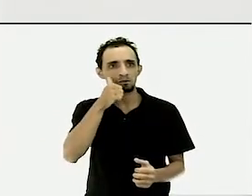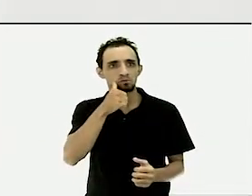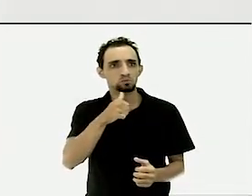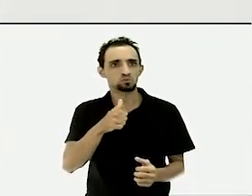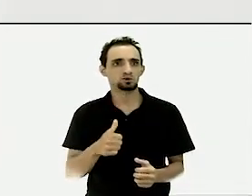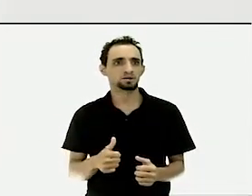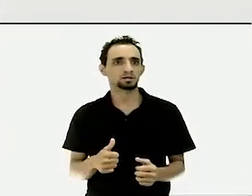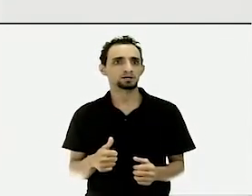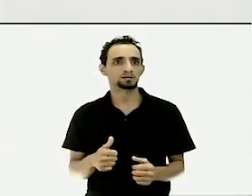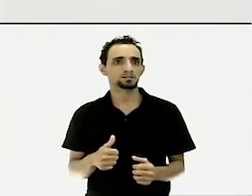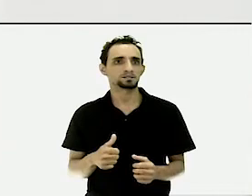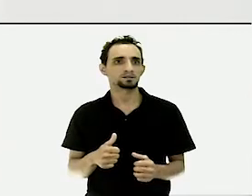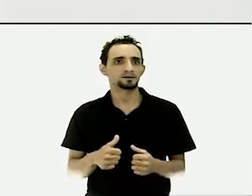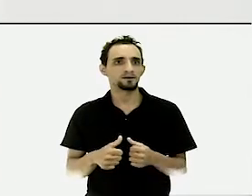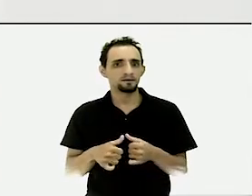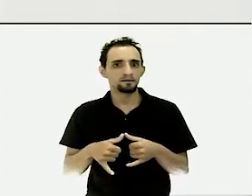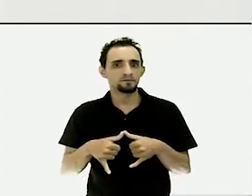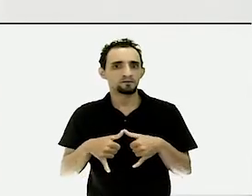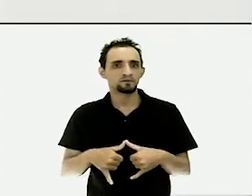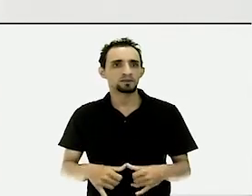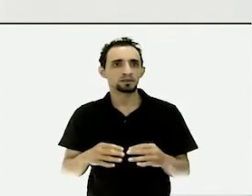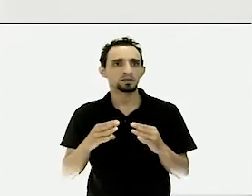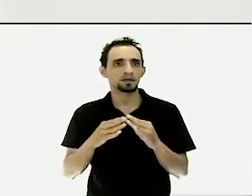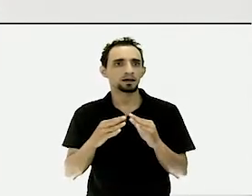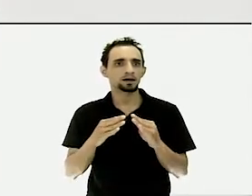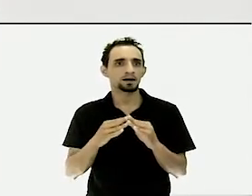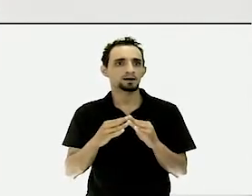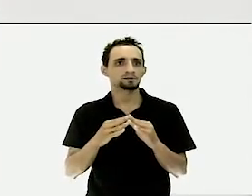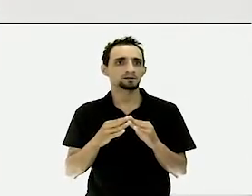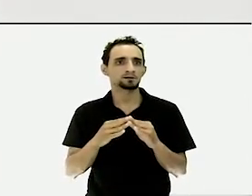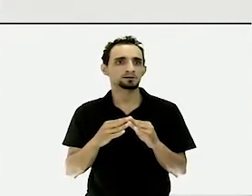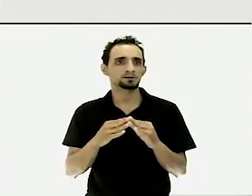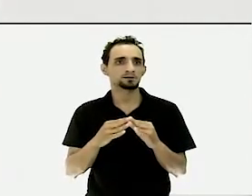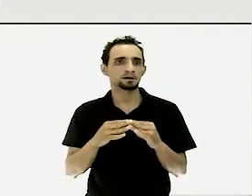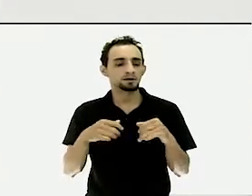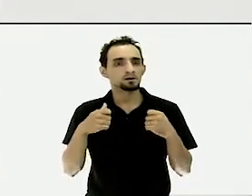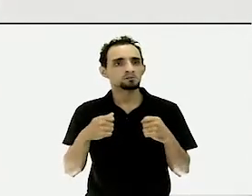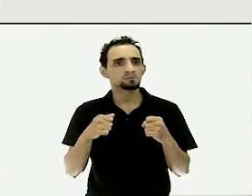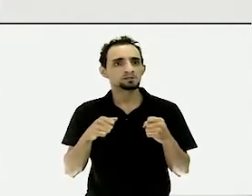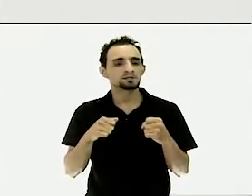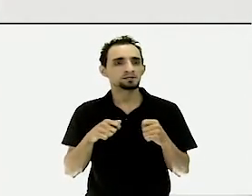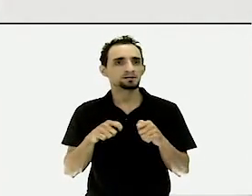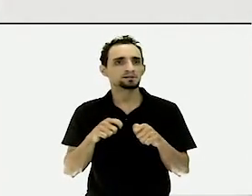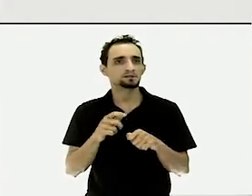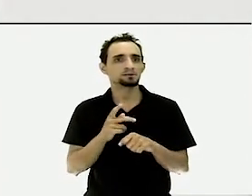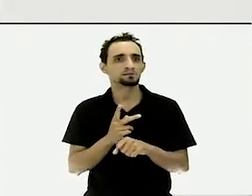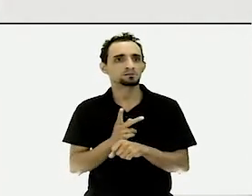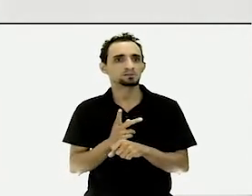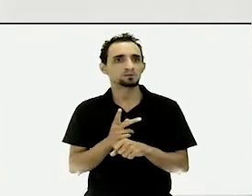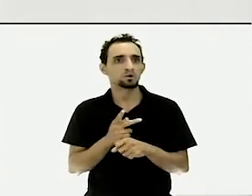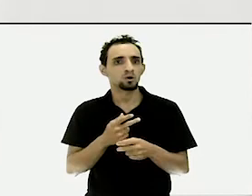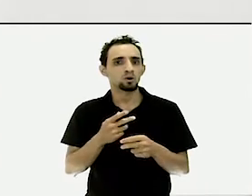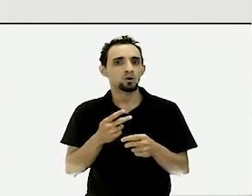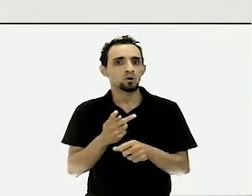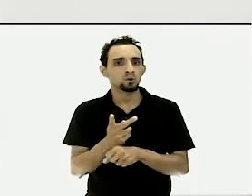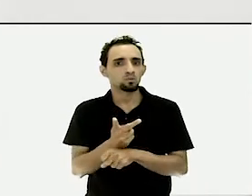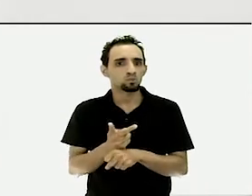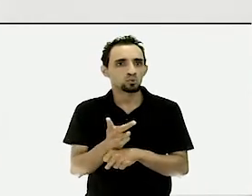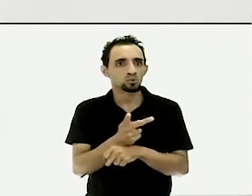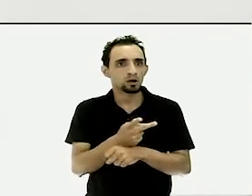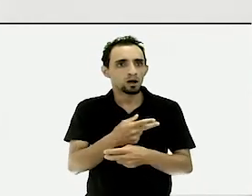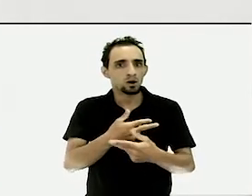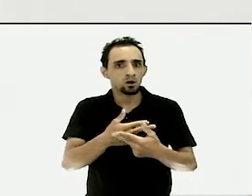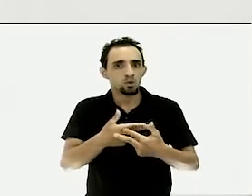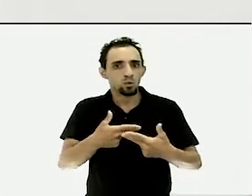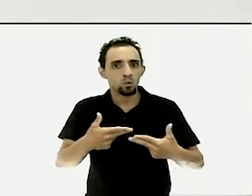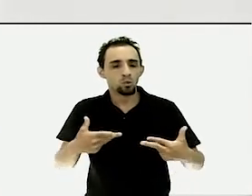cara ameaça matar ou mata a mulher. Olha que ponto chegamos, como se fosse a mulher fosse coisa dele. Sim. A mulher não é